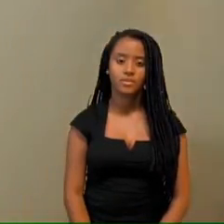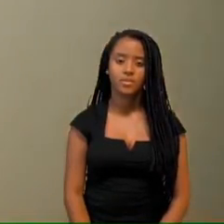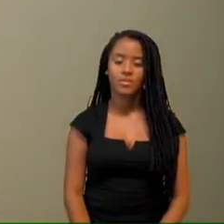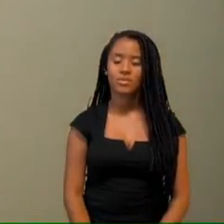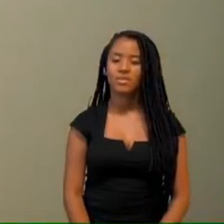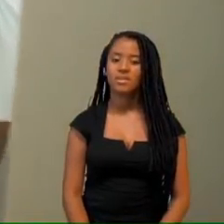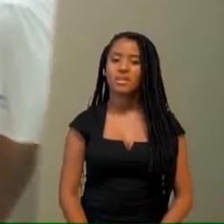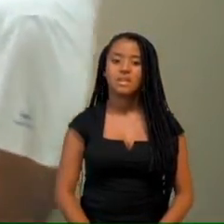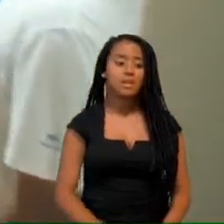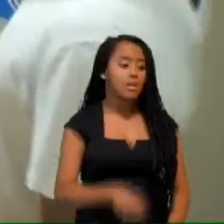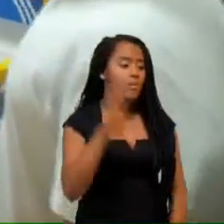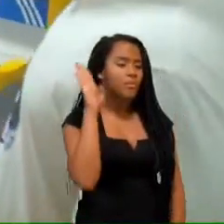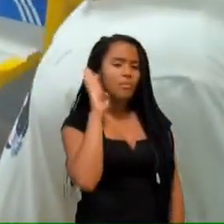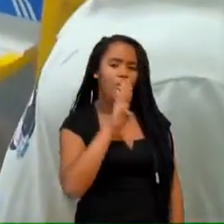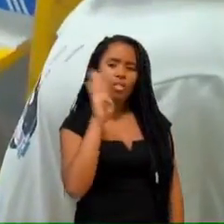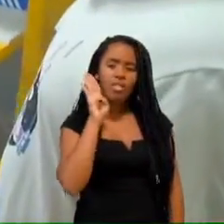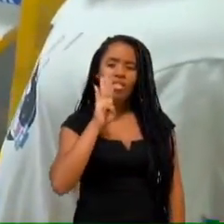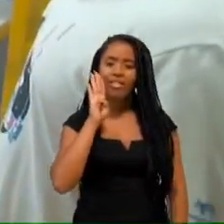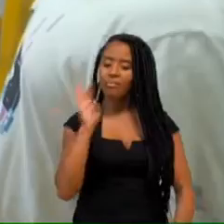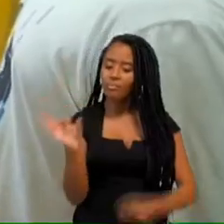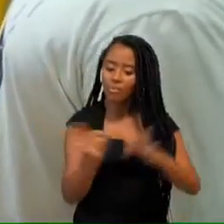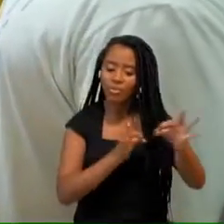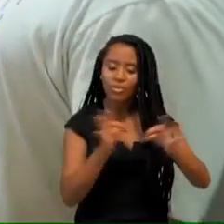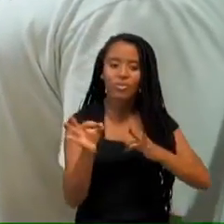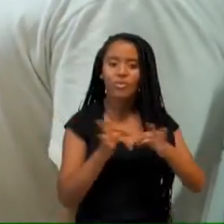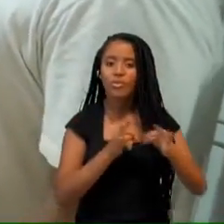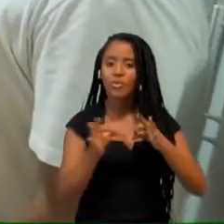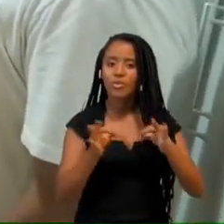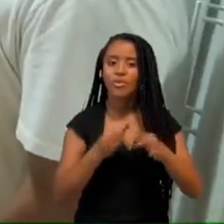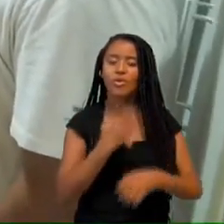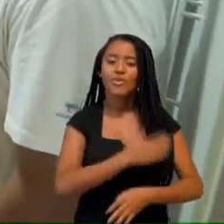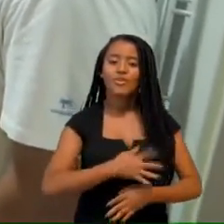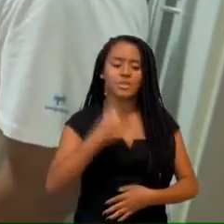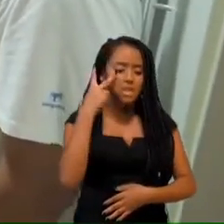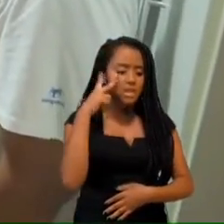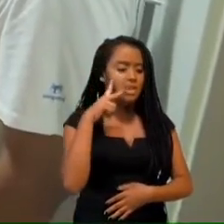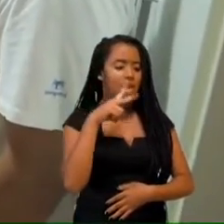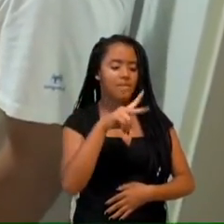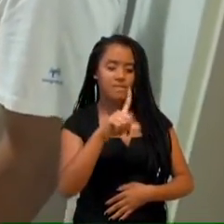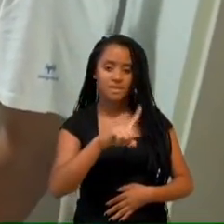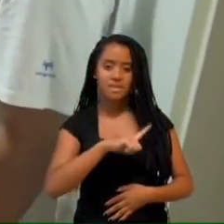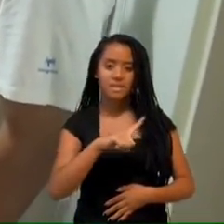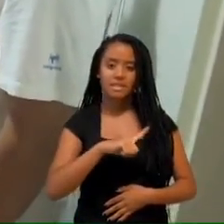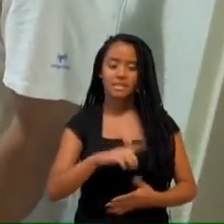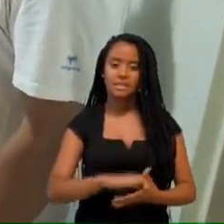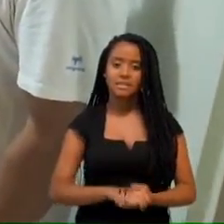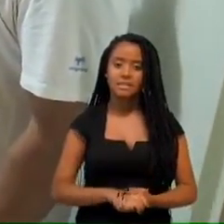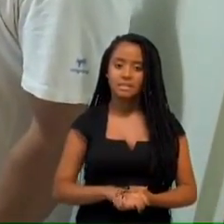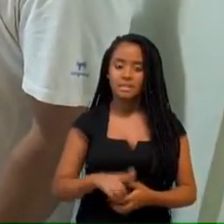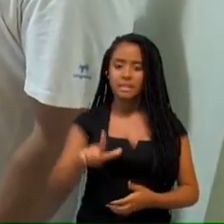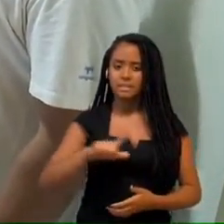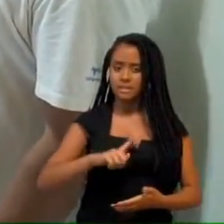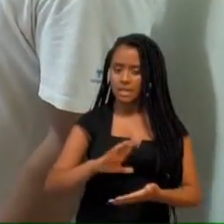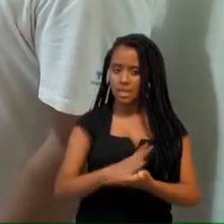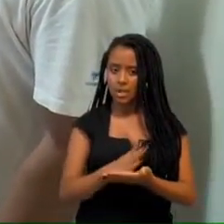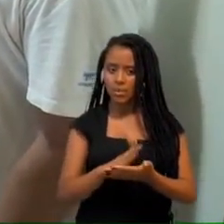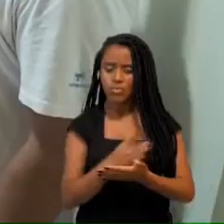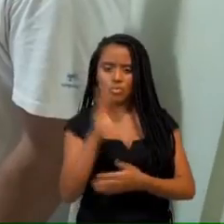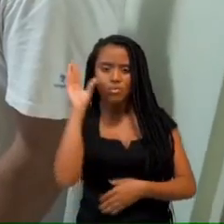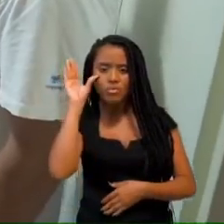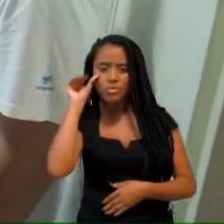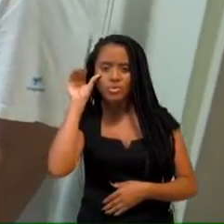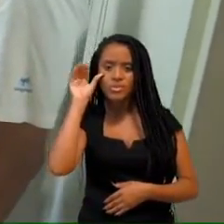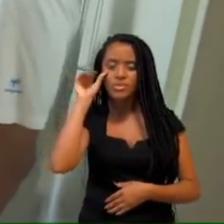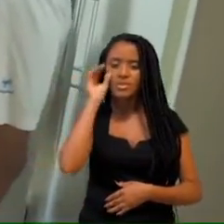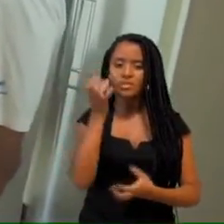Nossa gente aqui é muito bacana bem organizadinho gostei deais até da vista que vocês TM e tem mais alguma assim curiosidade aqui do